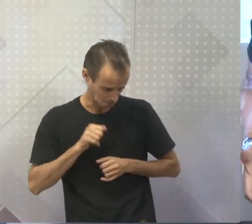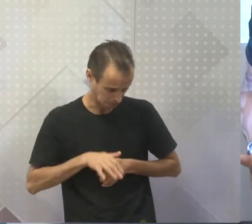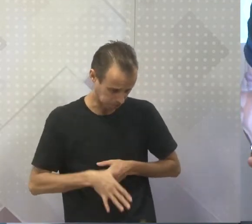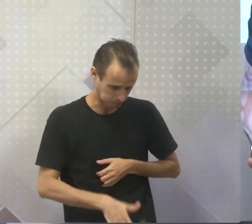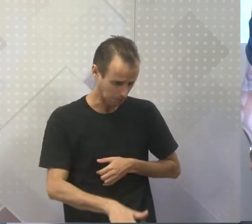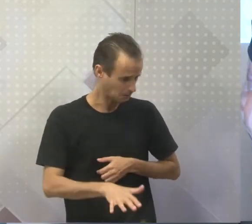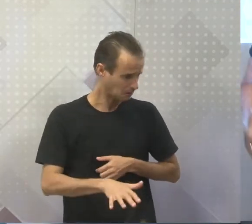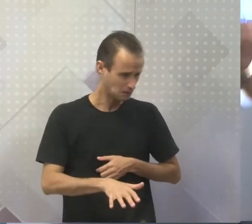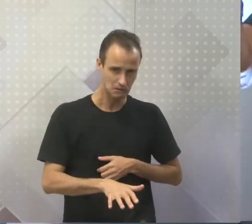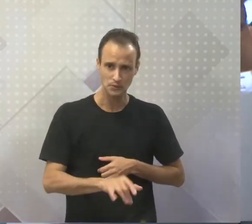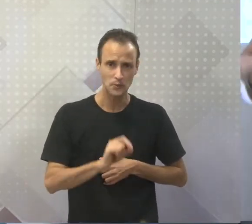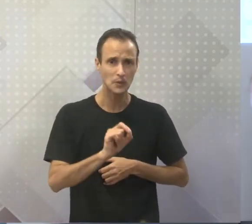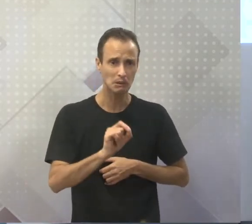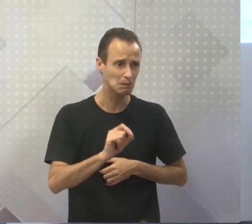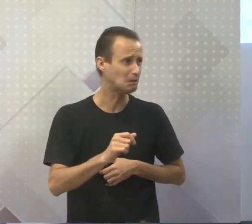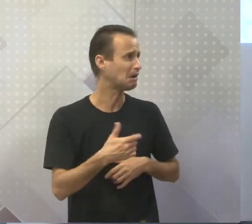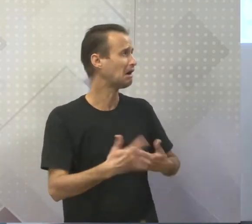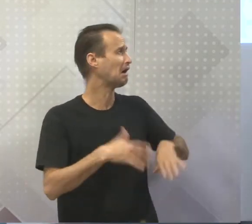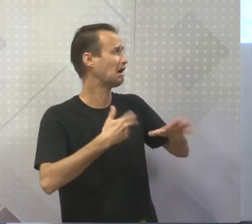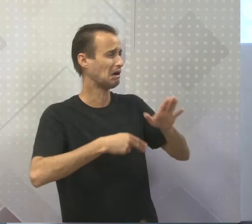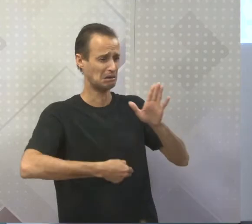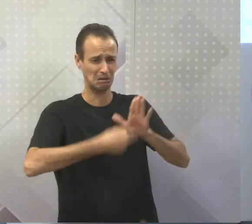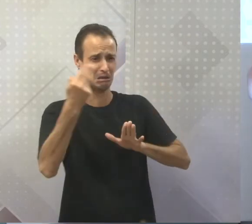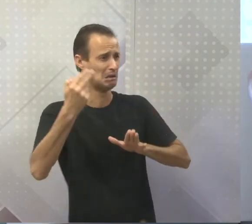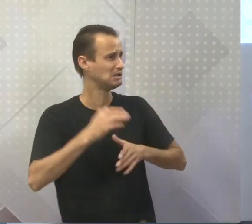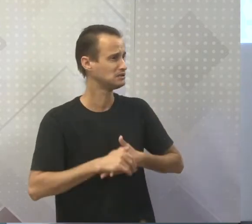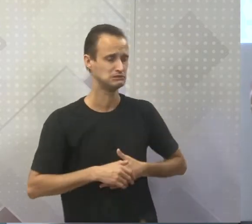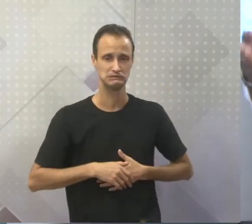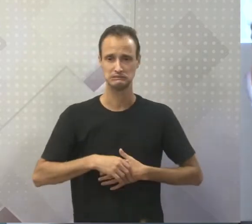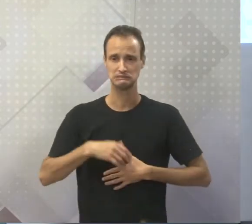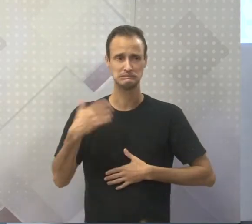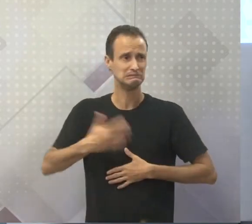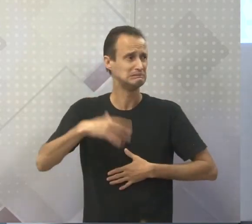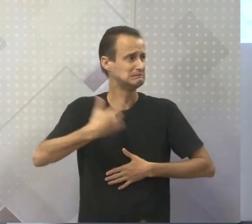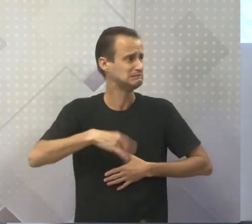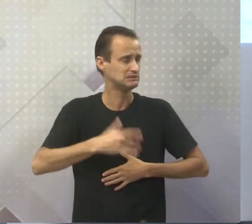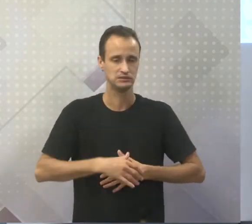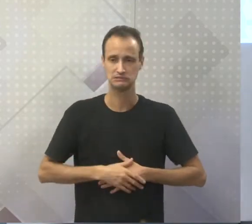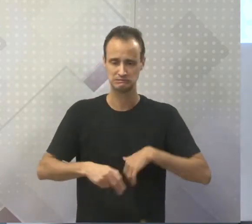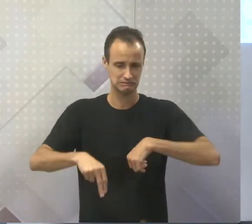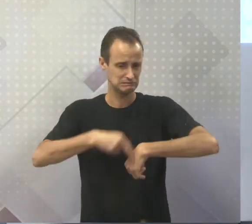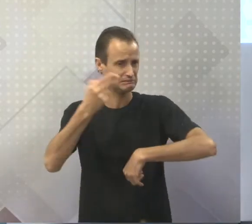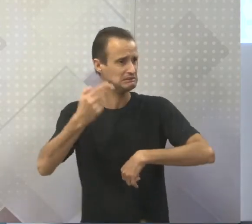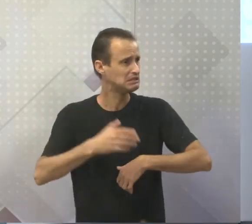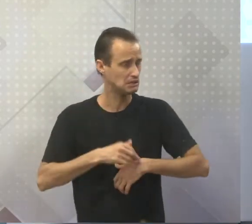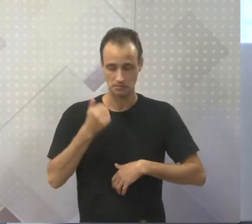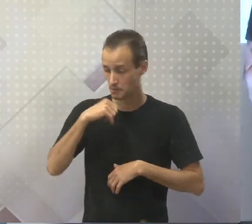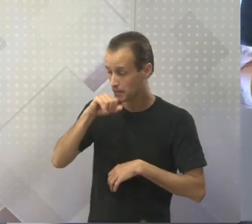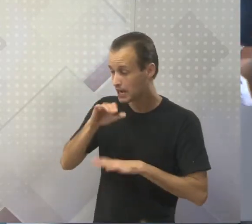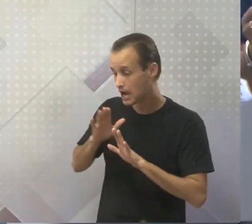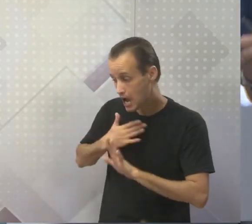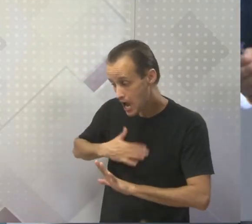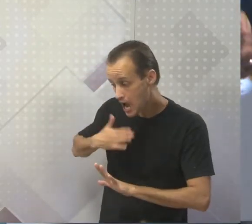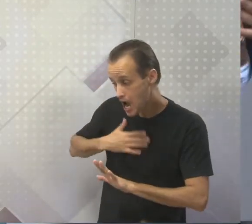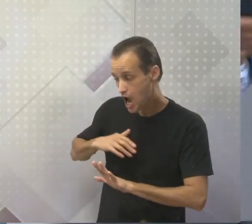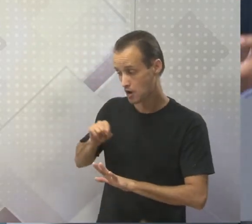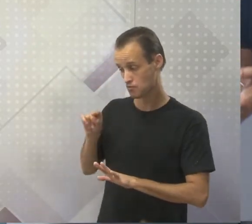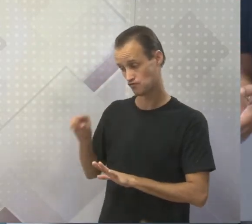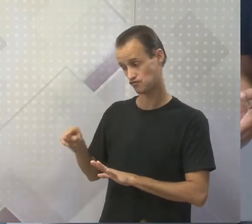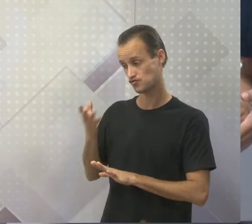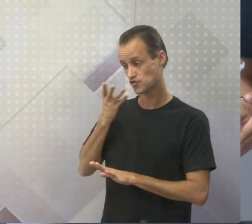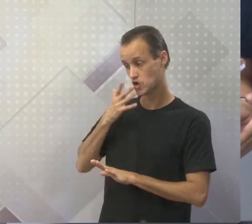Que foi, menina? Me cortei, mãe! A mãe chega lá, caca, minha filha, você